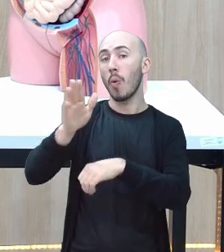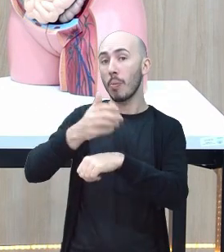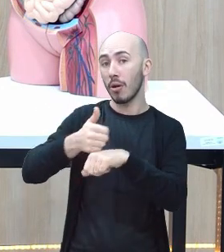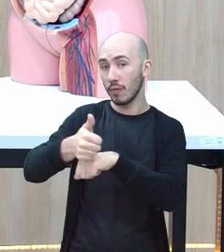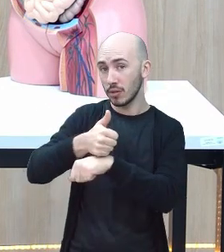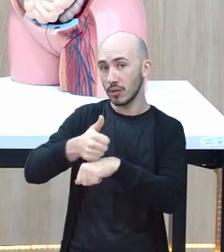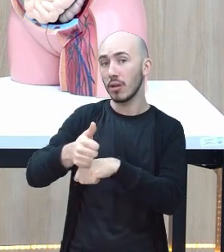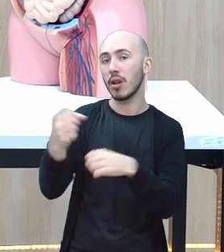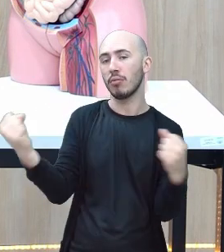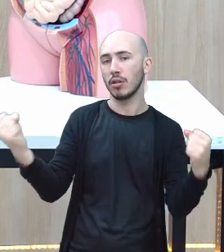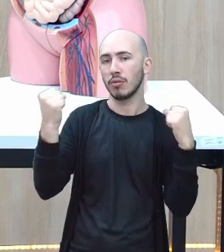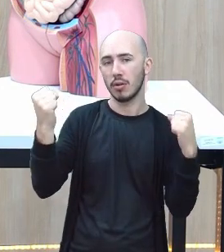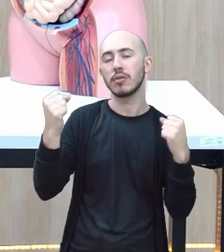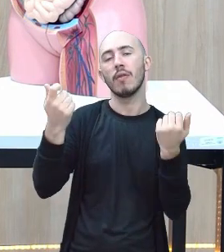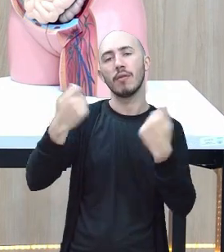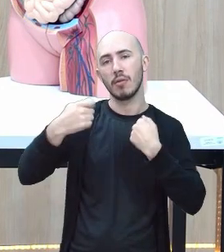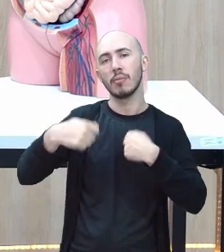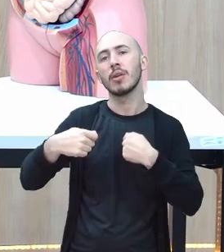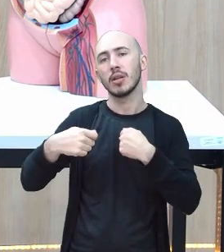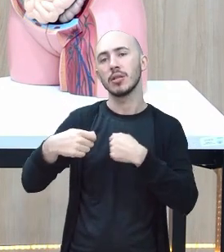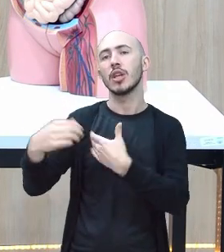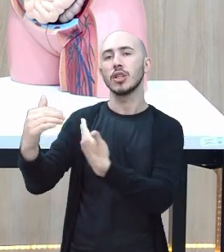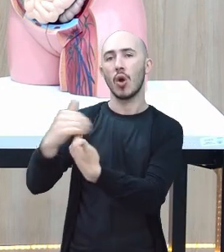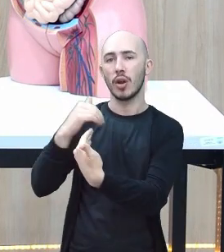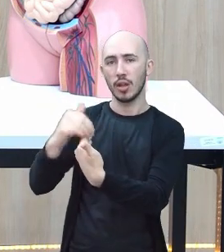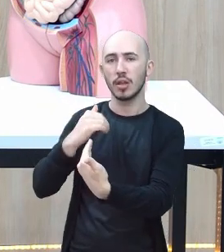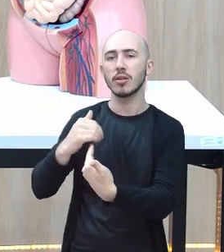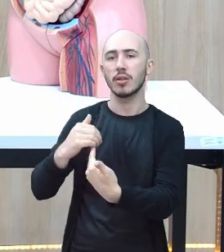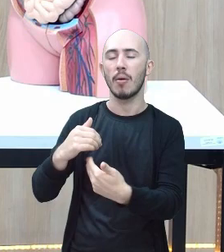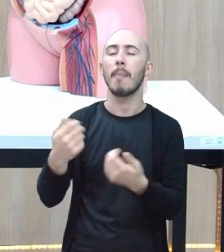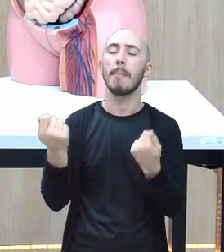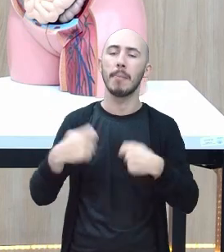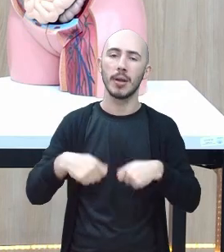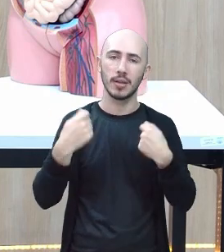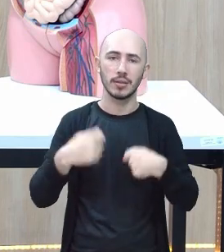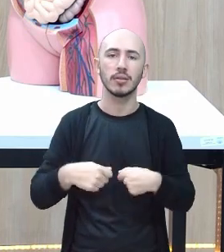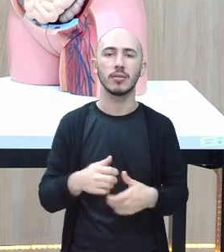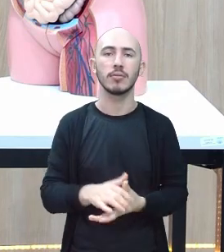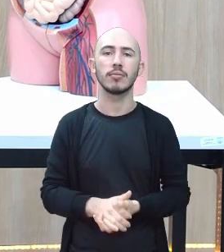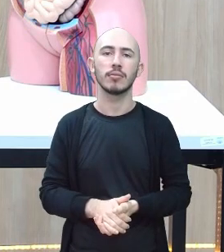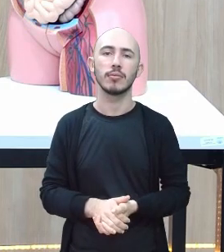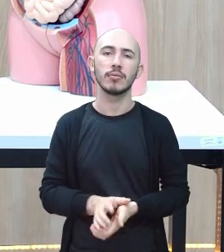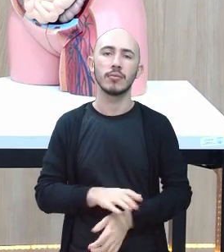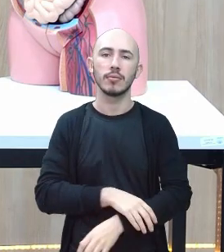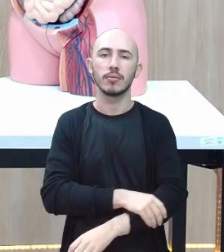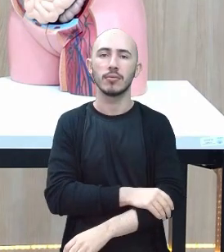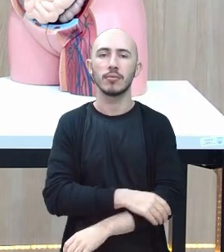Sempre é bom ter o profissional por perto para não fazermos exercícios de forma errada.